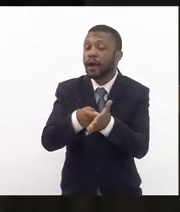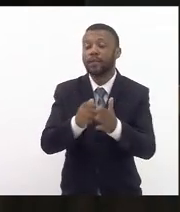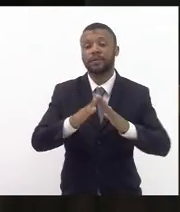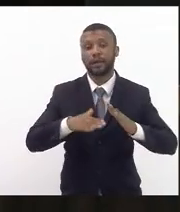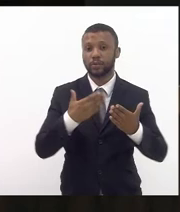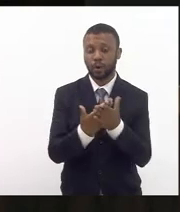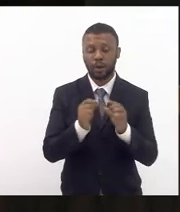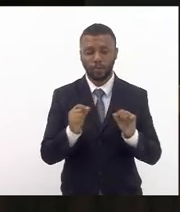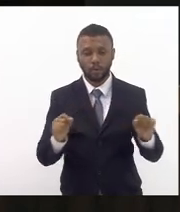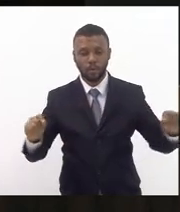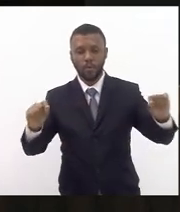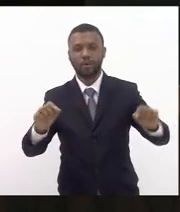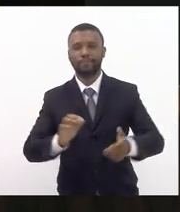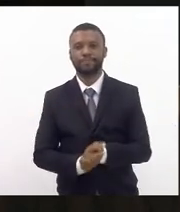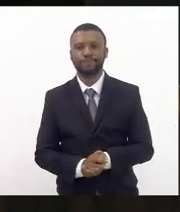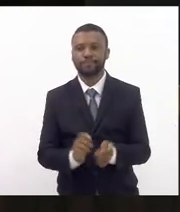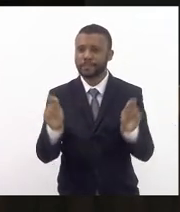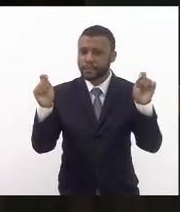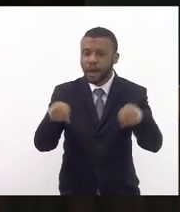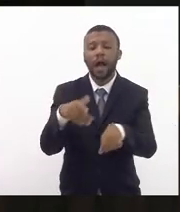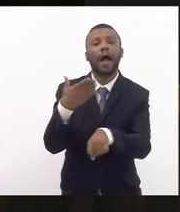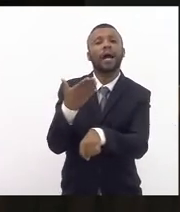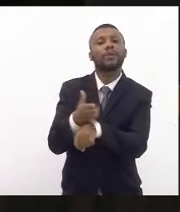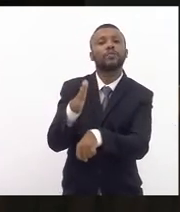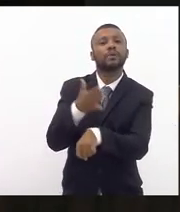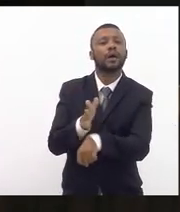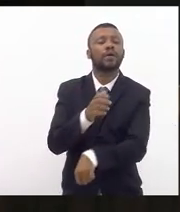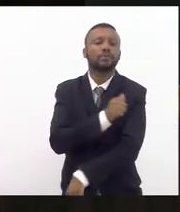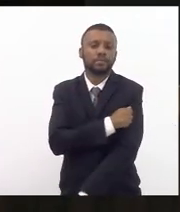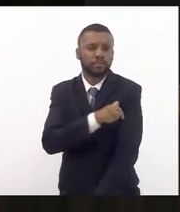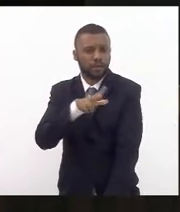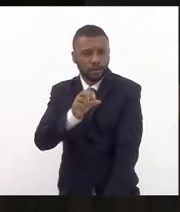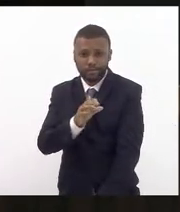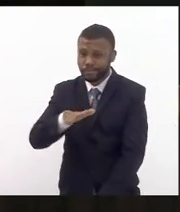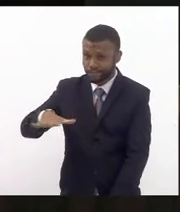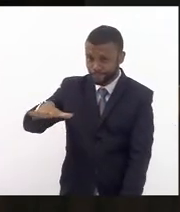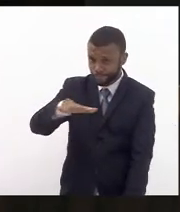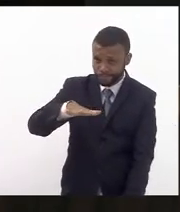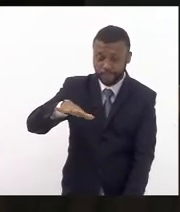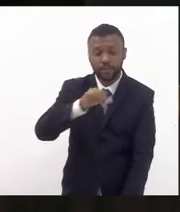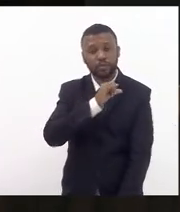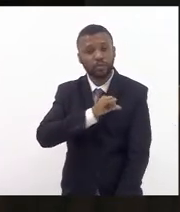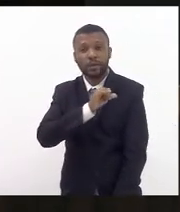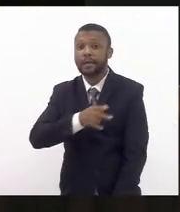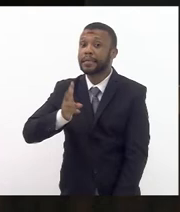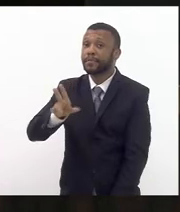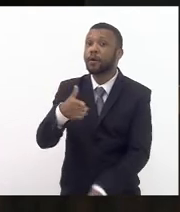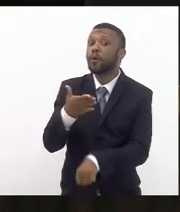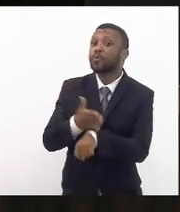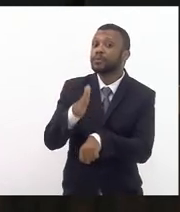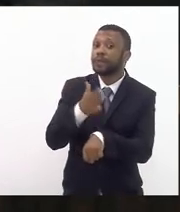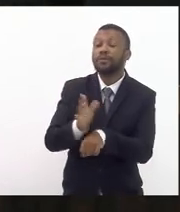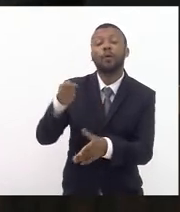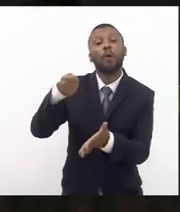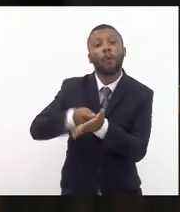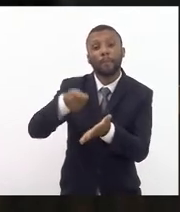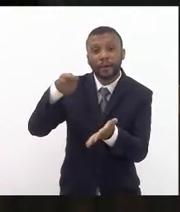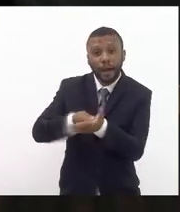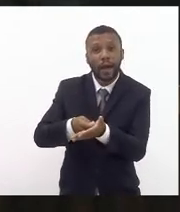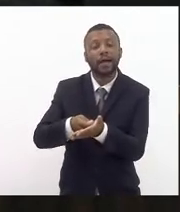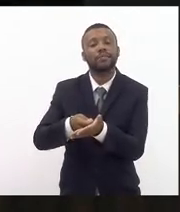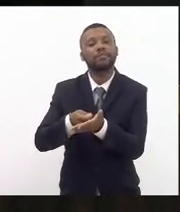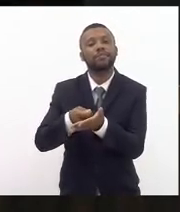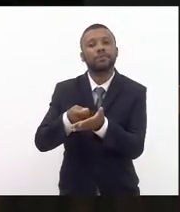ensino viabilizarem estágio aos estudantes do âmbito do Estado do Rio de Janeiro, sempre que o estágio for exigido